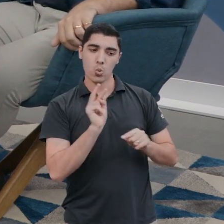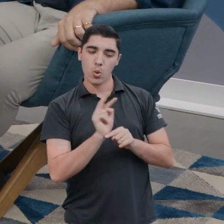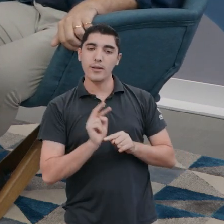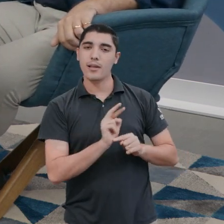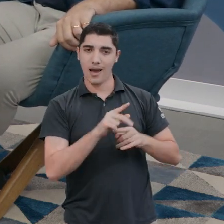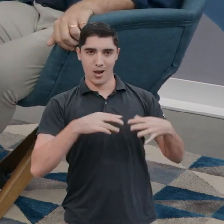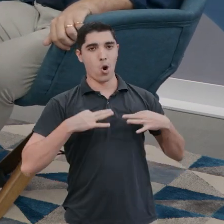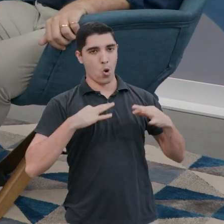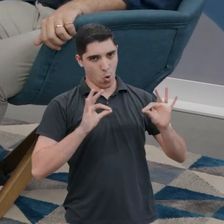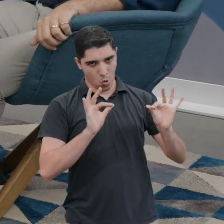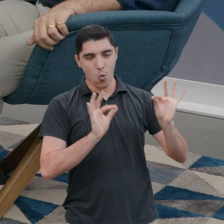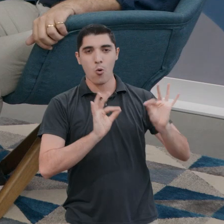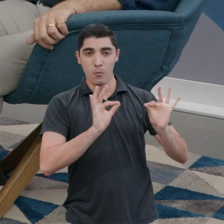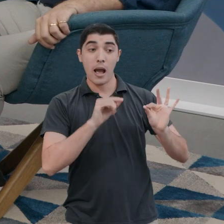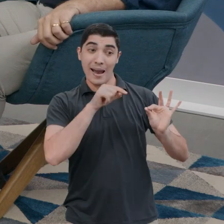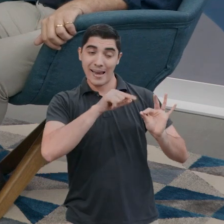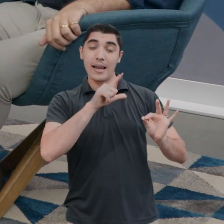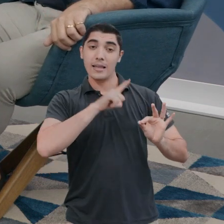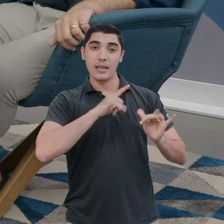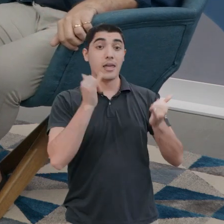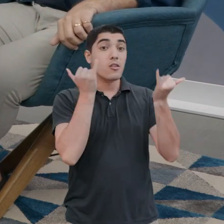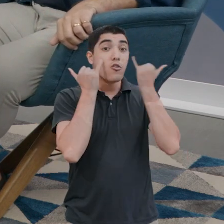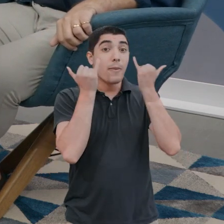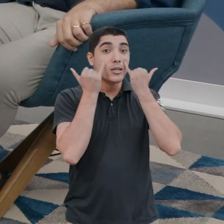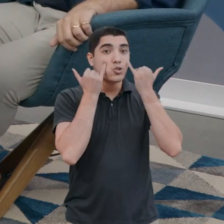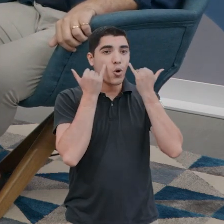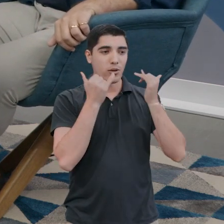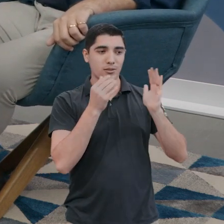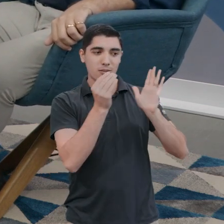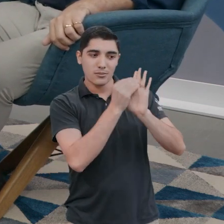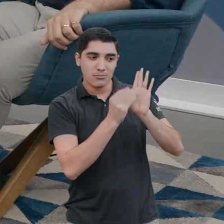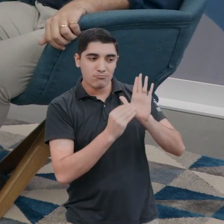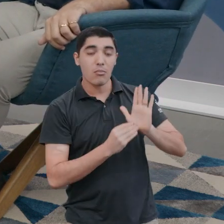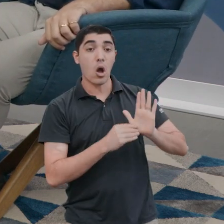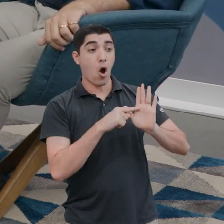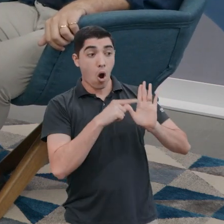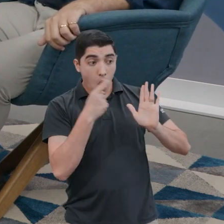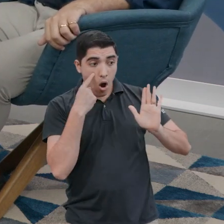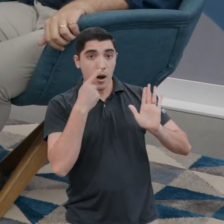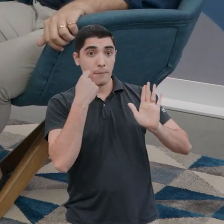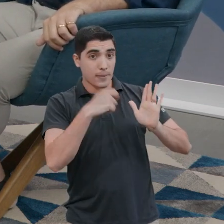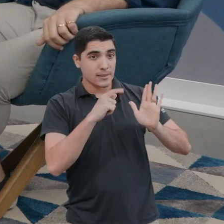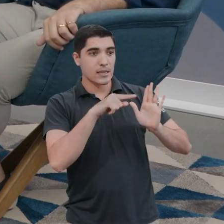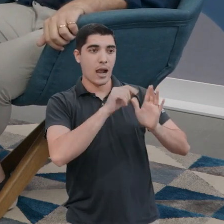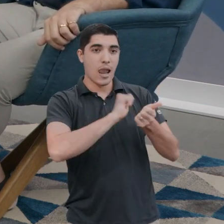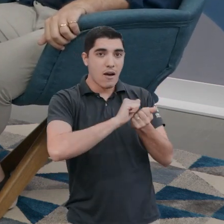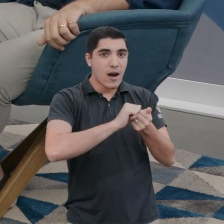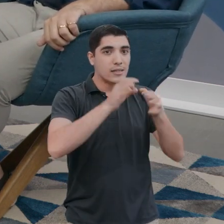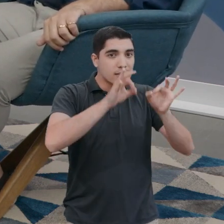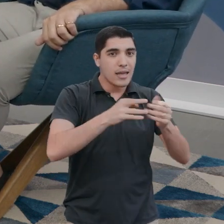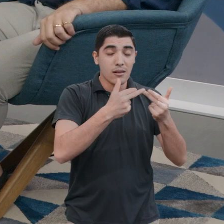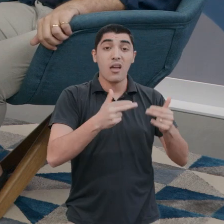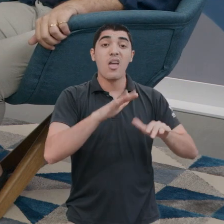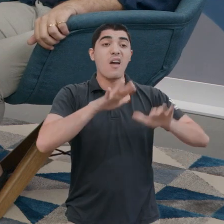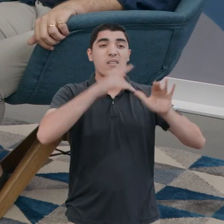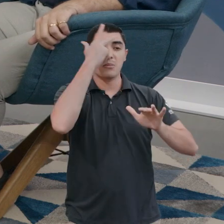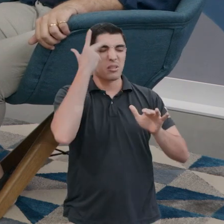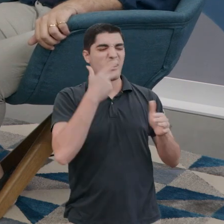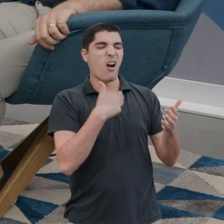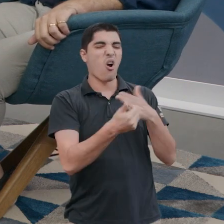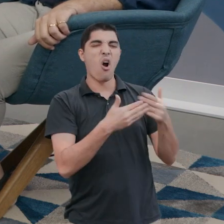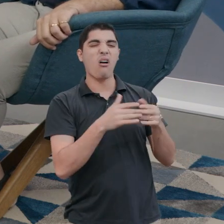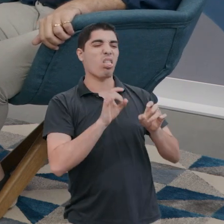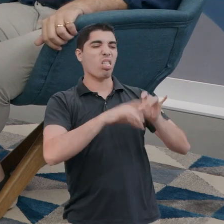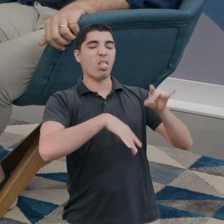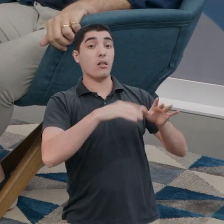peça. Normalmente a peça ela vem em informações de como cuidar daquela peça e as pessoas simplesmente decidem não ler aquilo e cuidar do jeito que cuida de